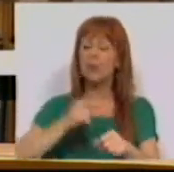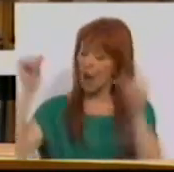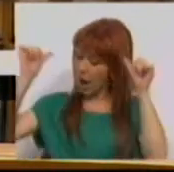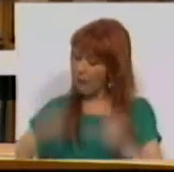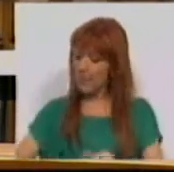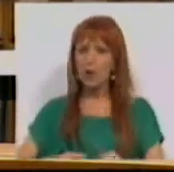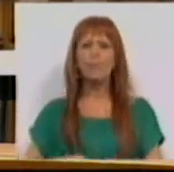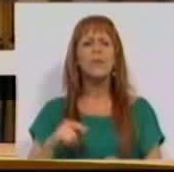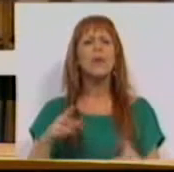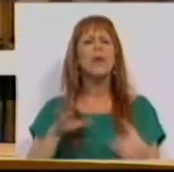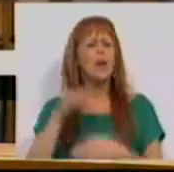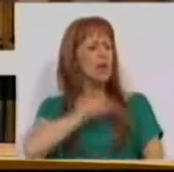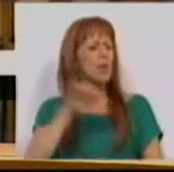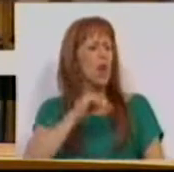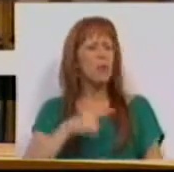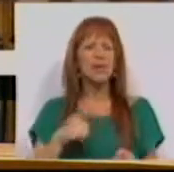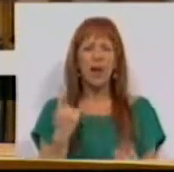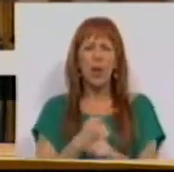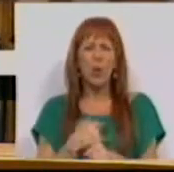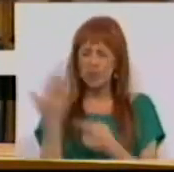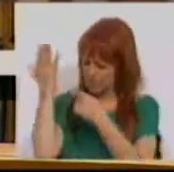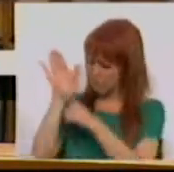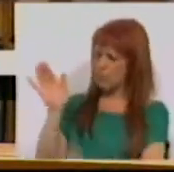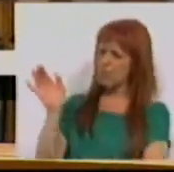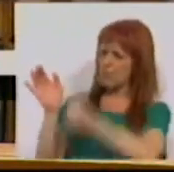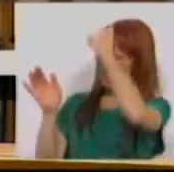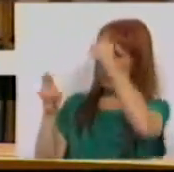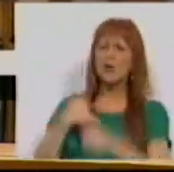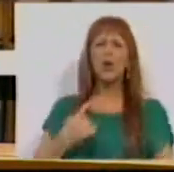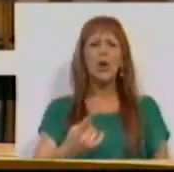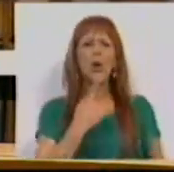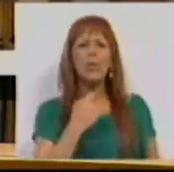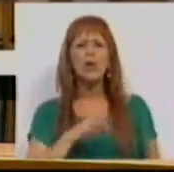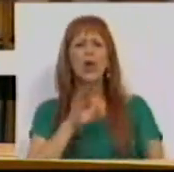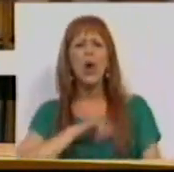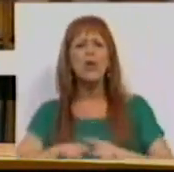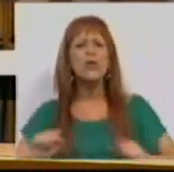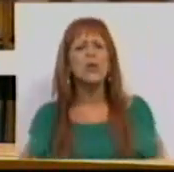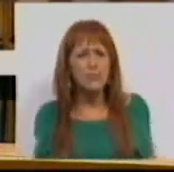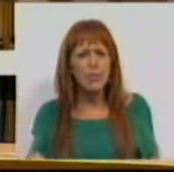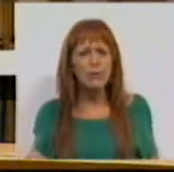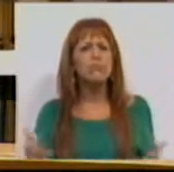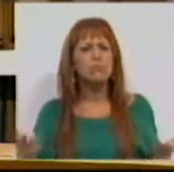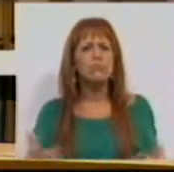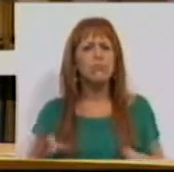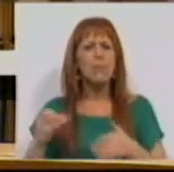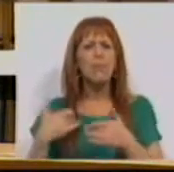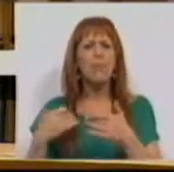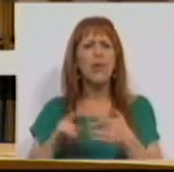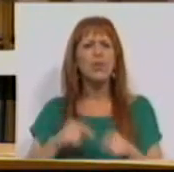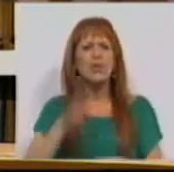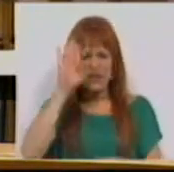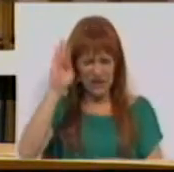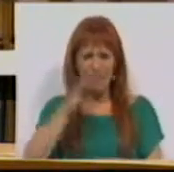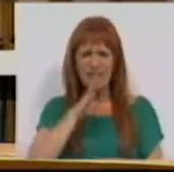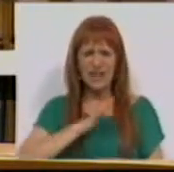Portugal. A questão do salário mínimo é uma questão paradigmática, e eu queria perguntar ao senhor deputado Pedro Roque se me